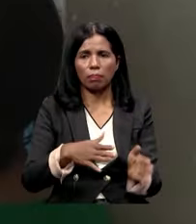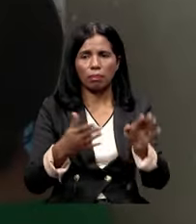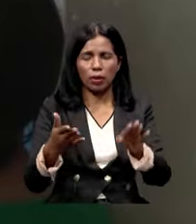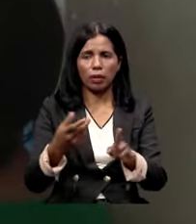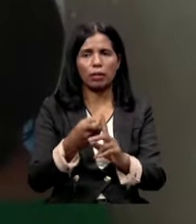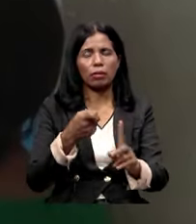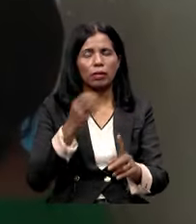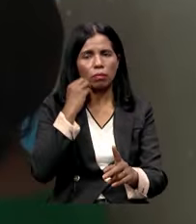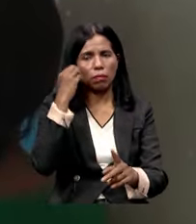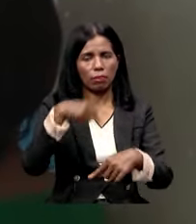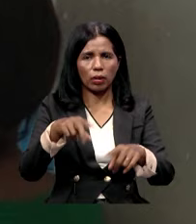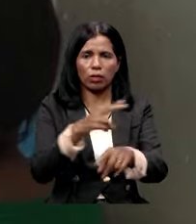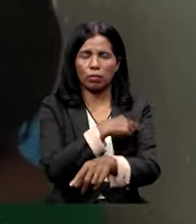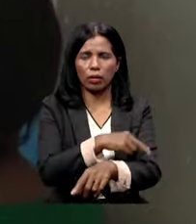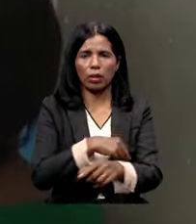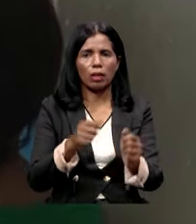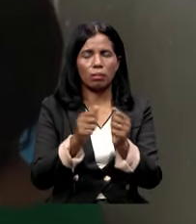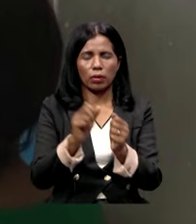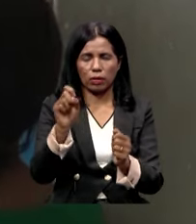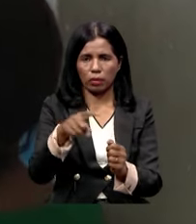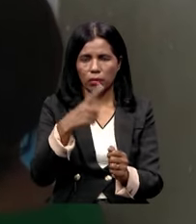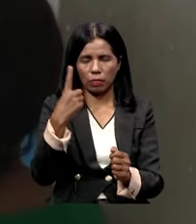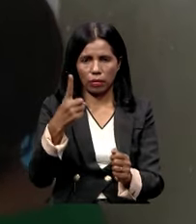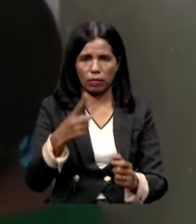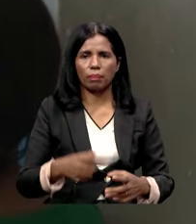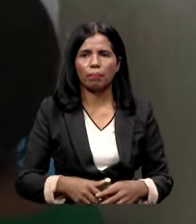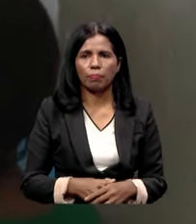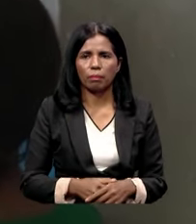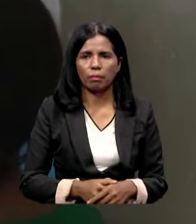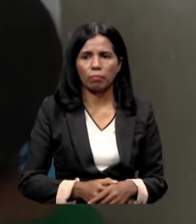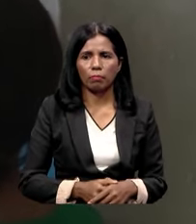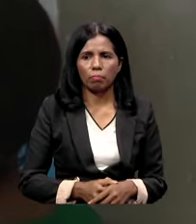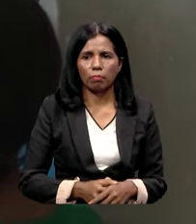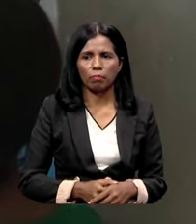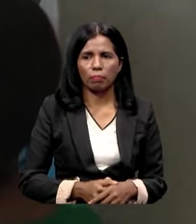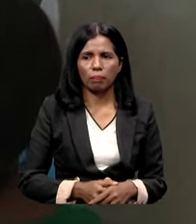ba hospital hamutuk sanulu resing ida. Santina de Jesus, Lamberto da Silva, Ziemen.